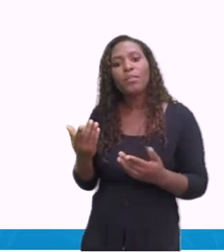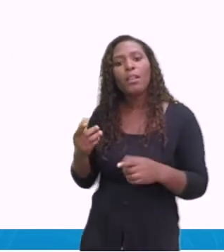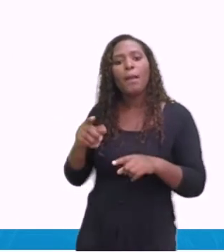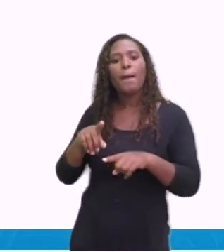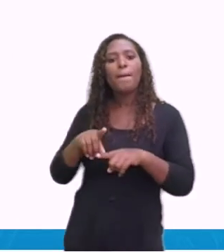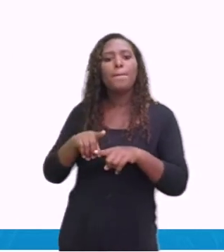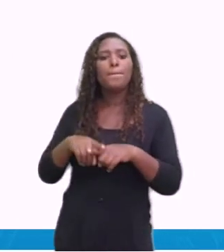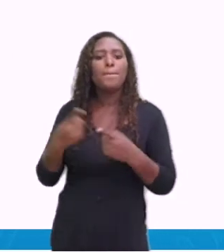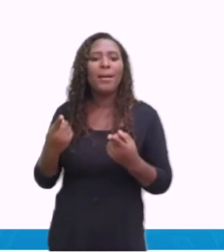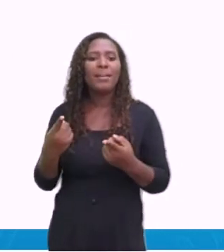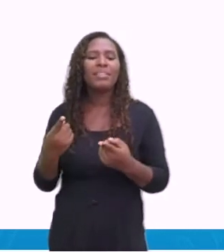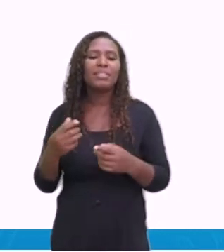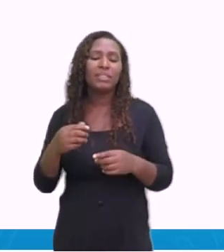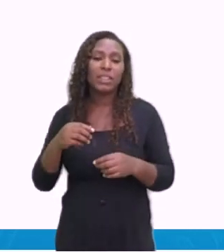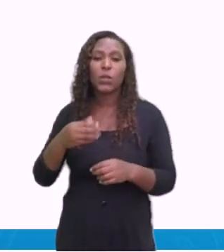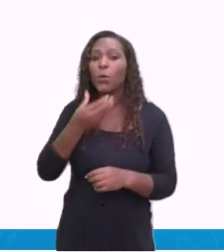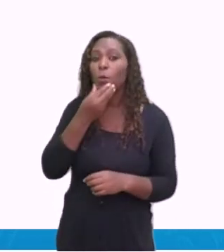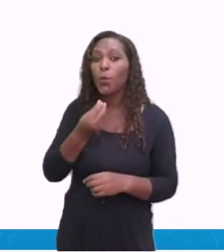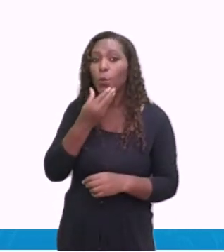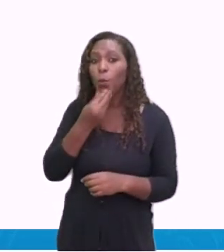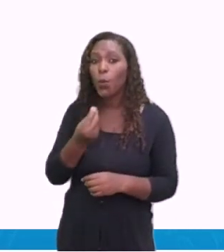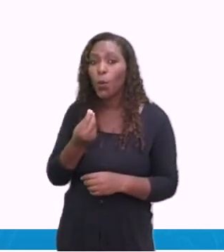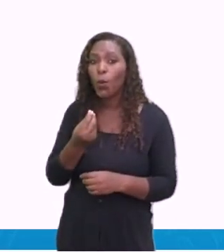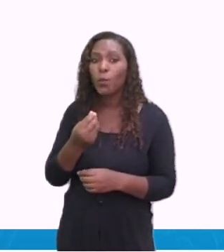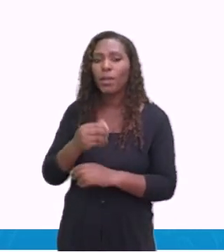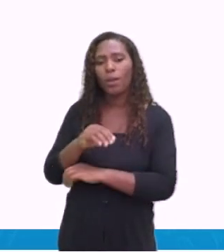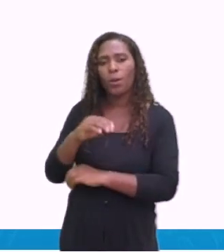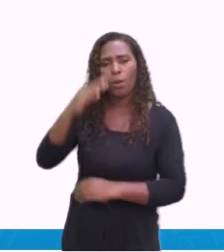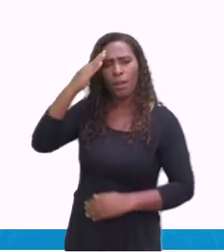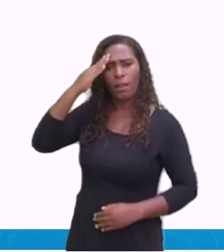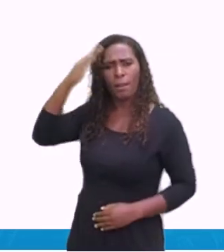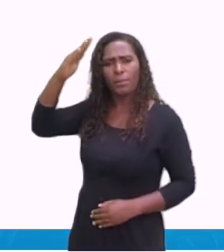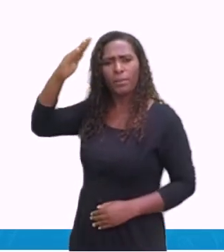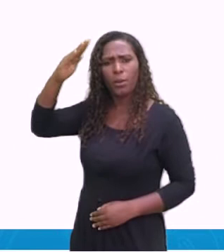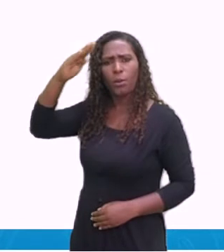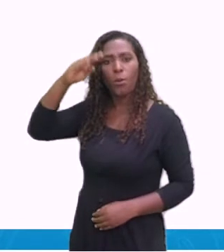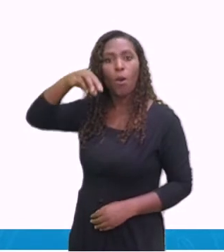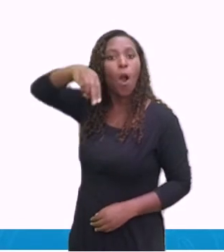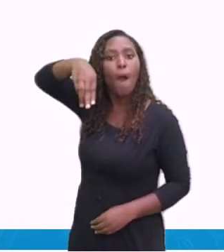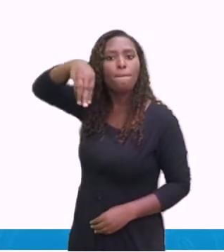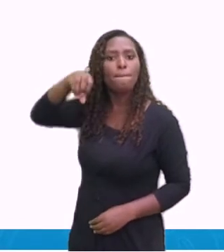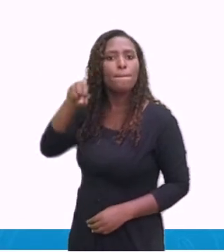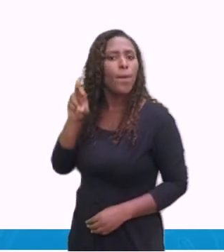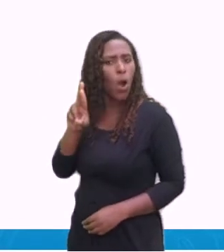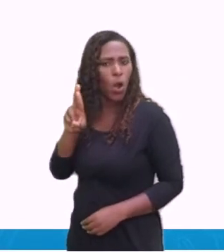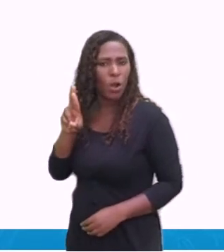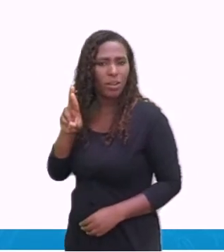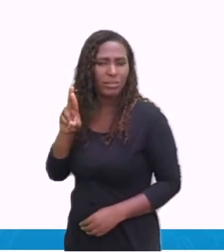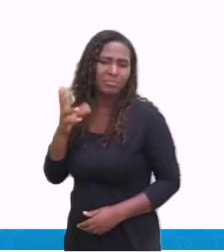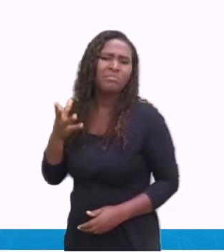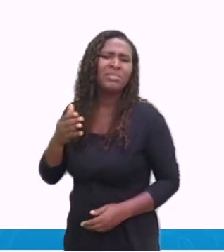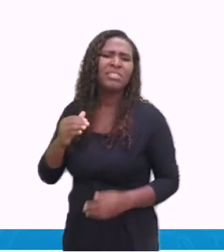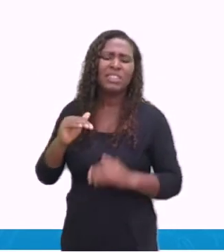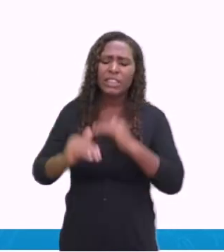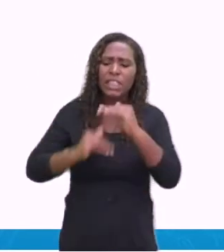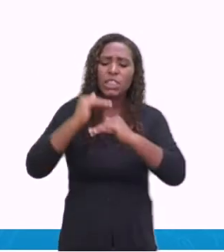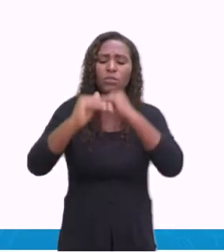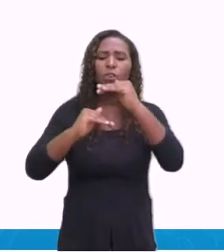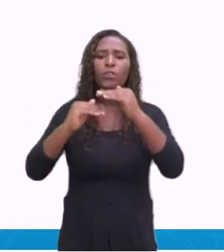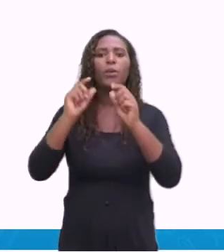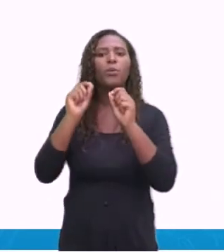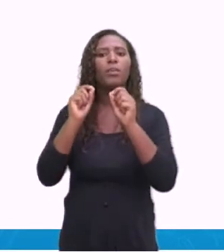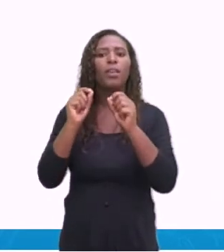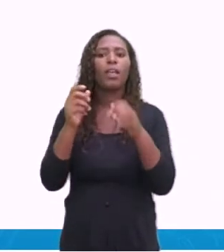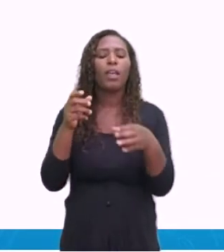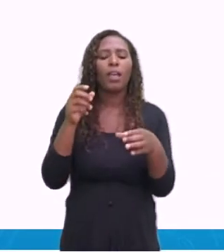desenvolveu o plantio da cana. Os portugueses tiveram contato com a cultura da cana no período das cruzadas, lá da